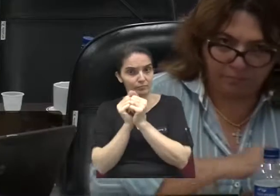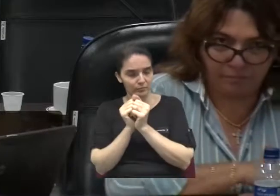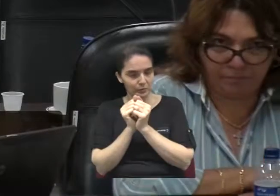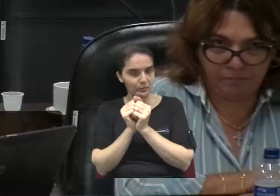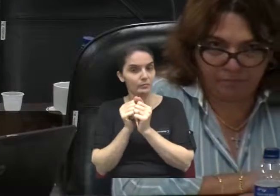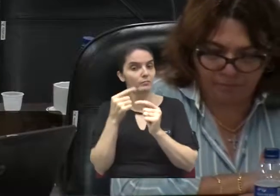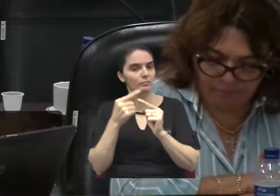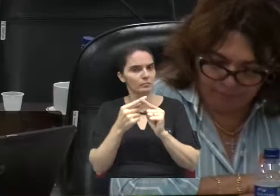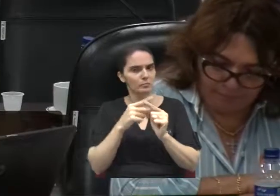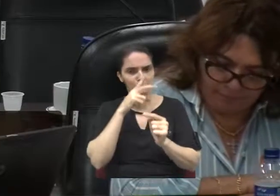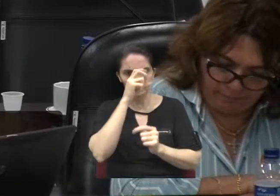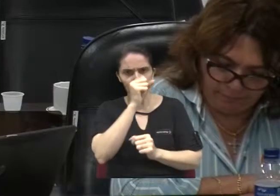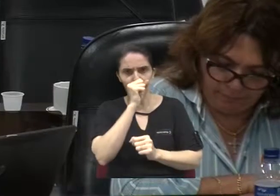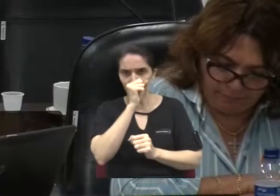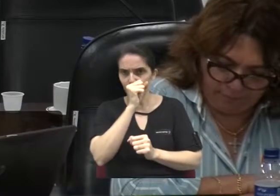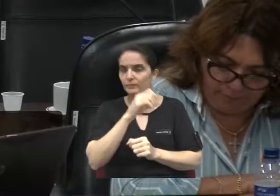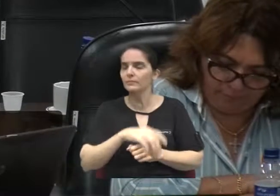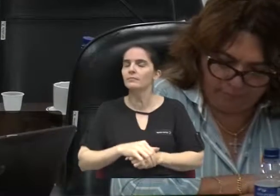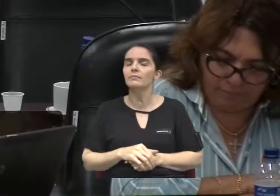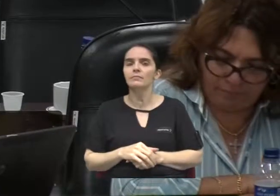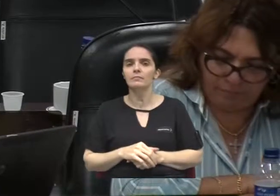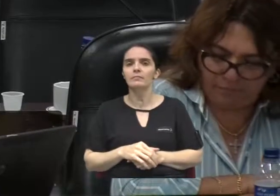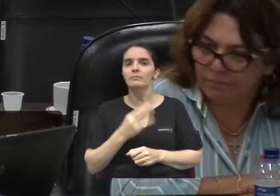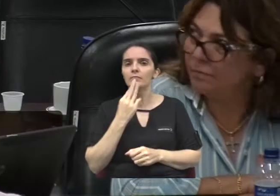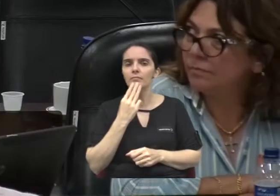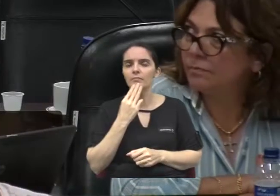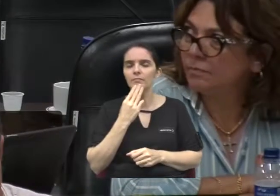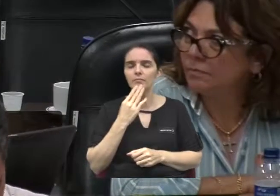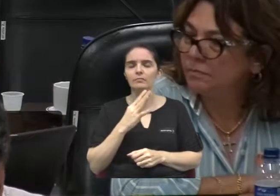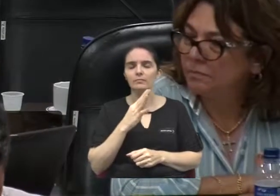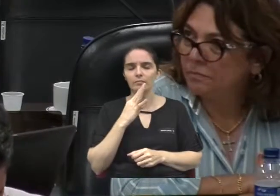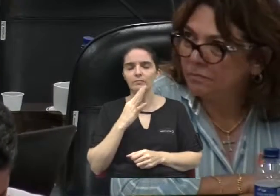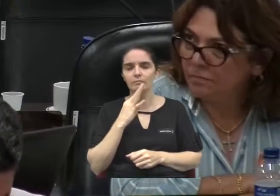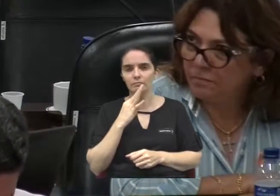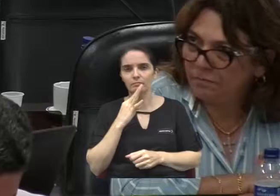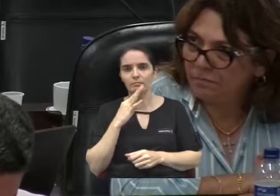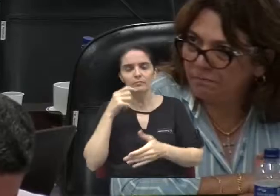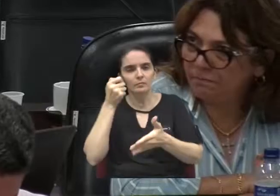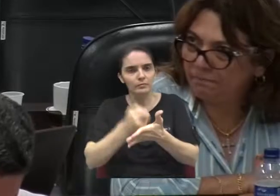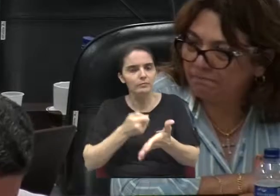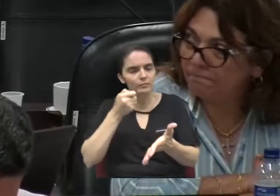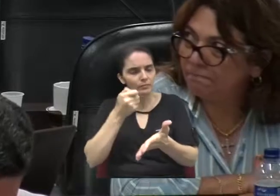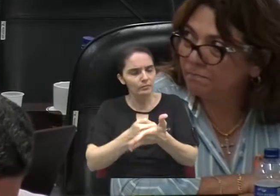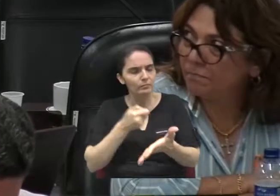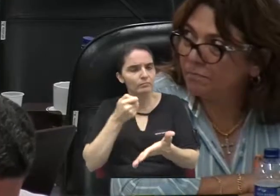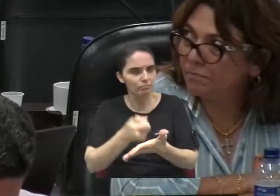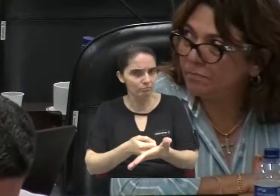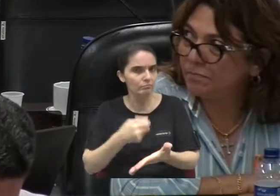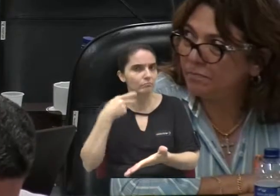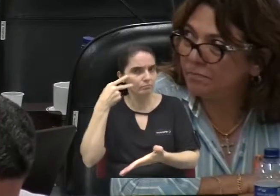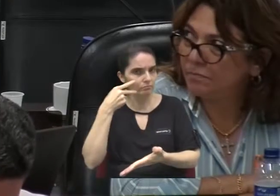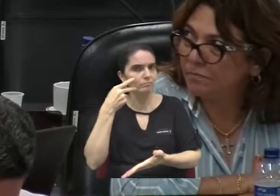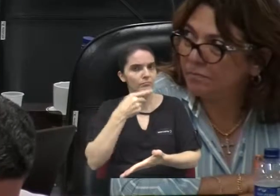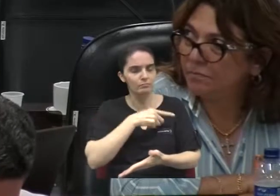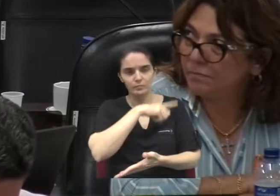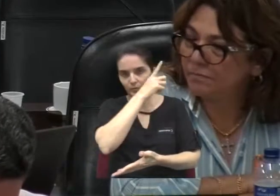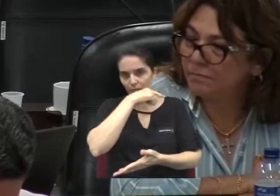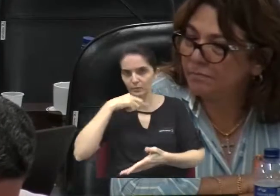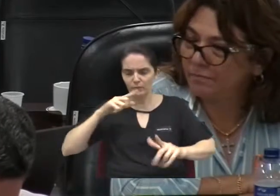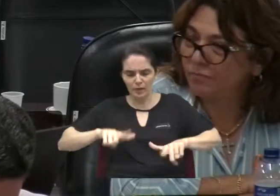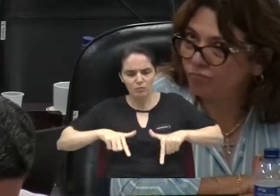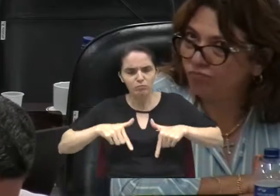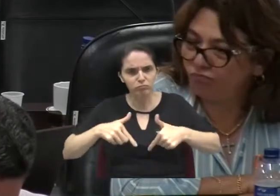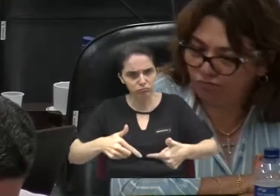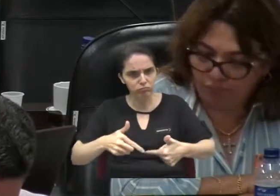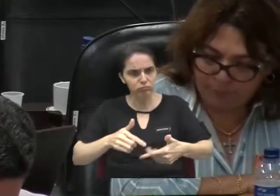e sei da luta, de todo o trabalho que a vereadora doutora Mayra tem na questão da temática da dependência